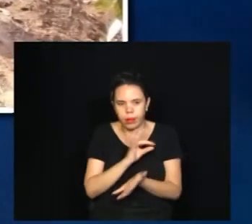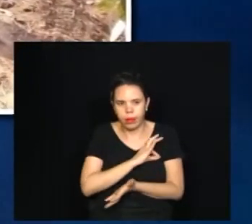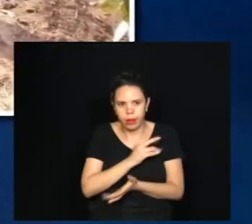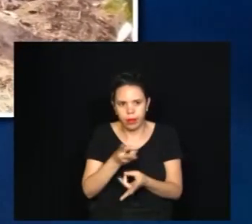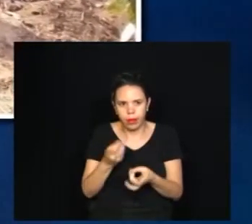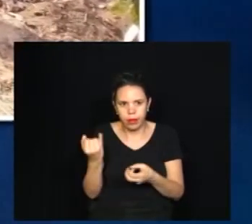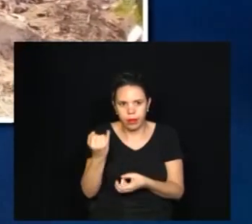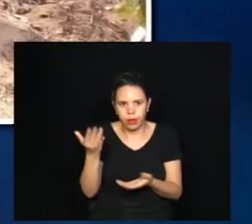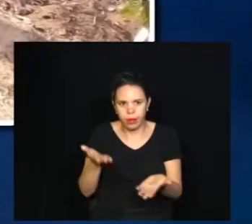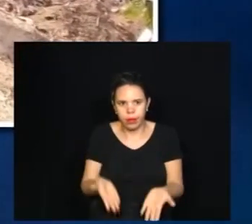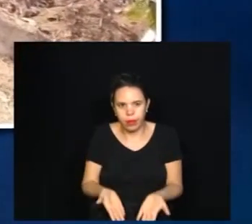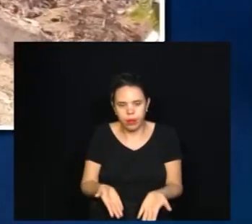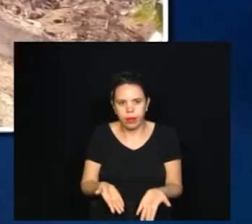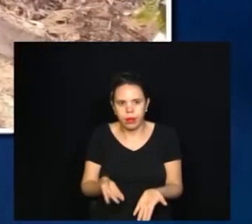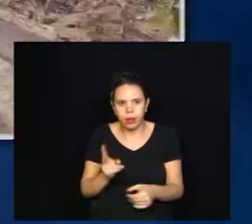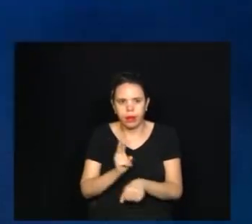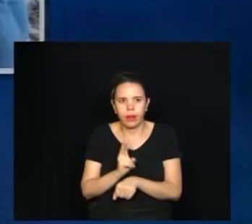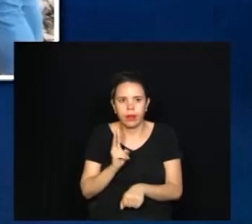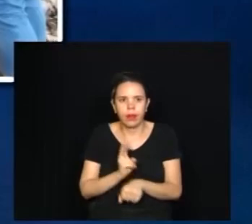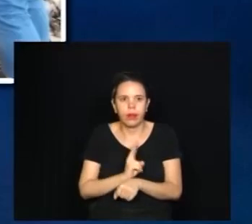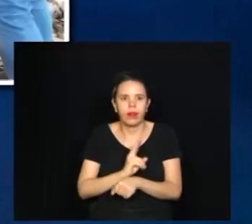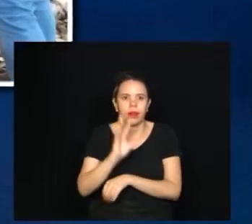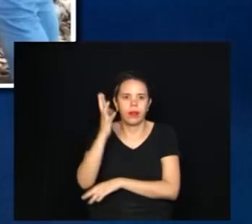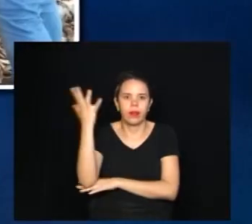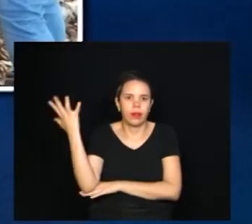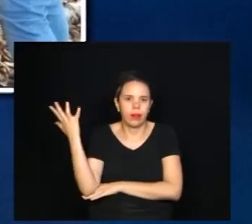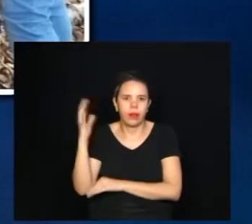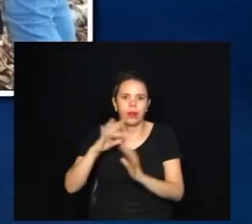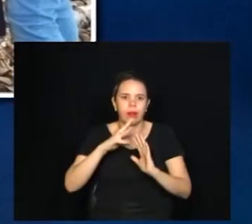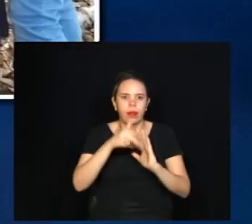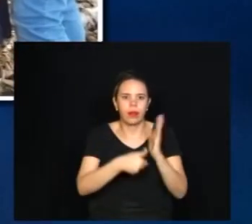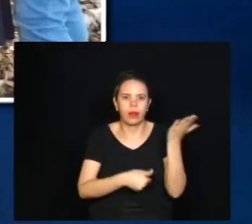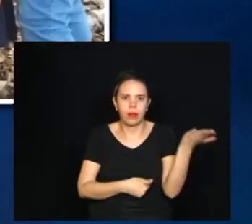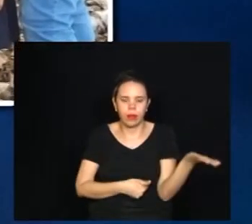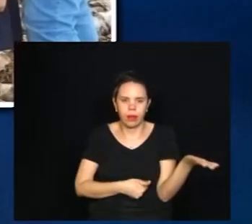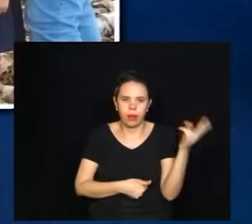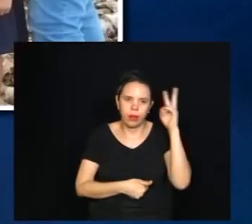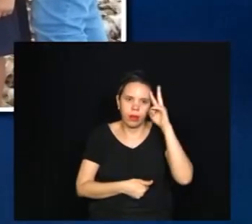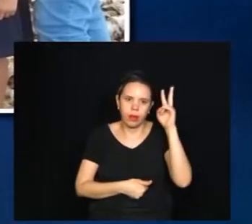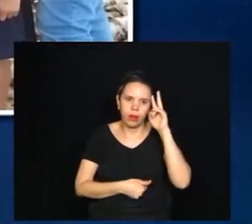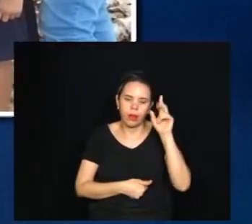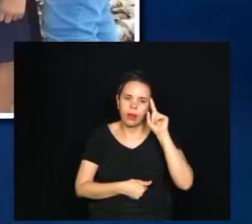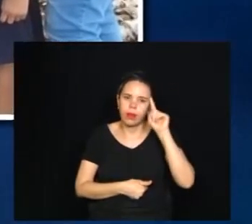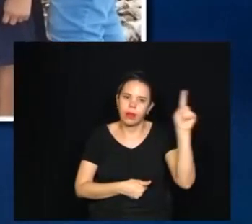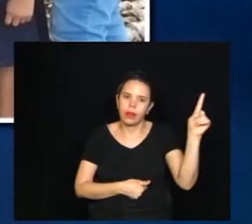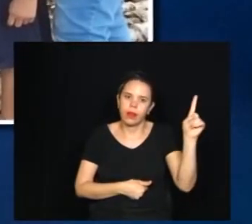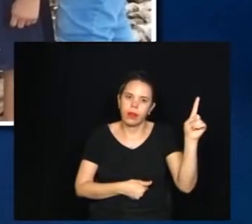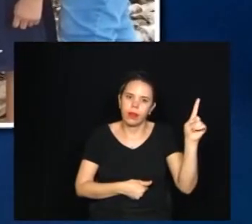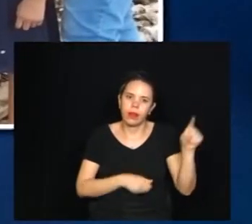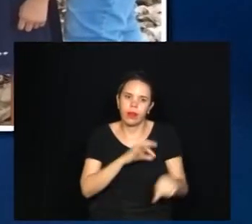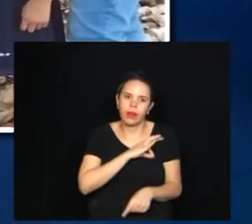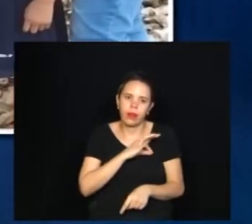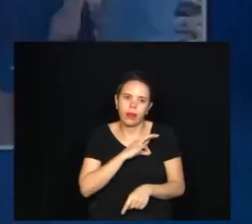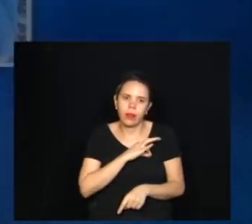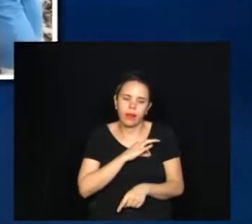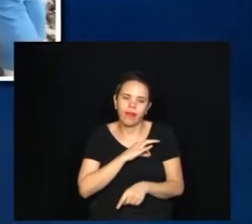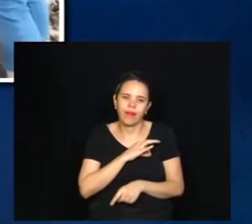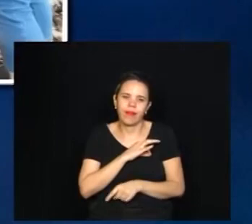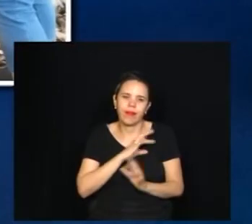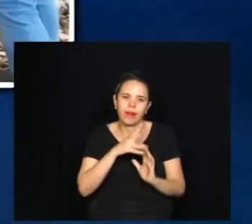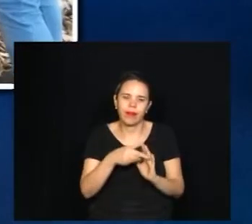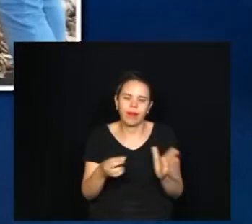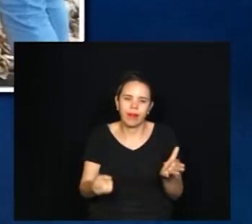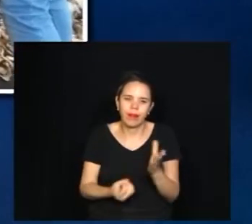a importância na preservação das árvores para o meio ambiente. Lembrando que o Dia do Policial Militar Ambiental